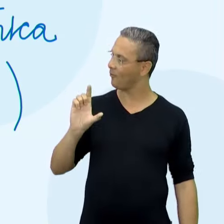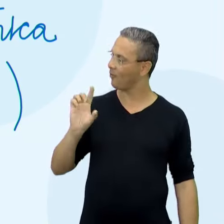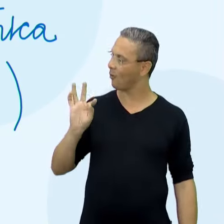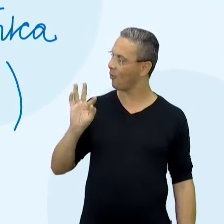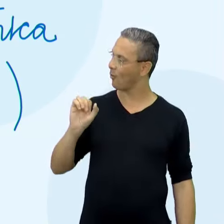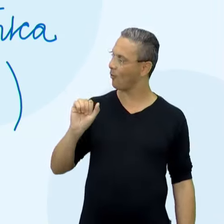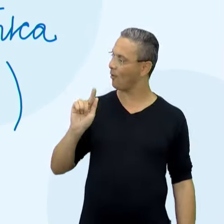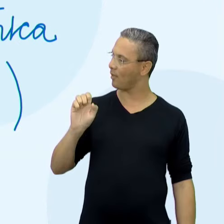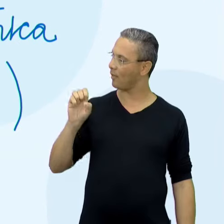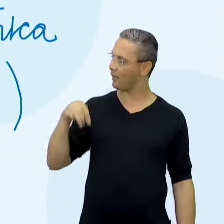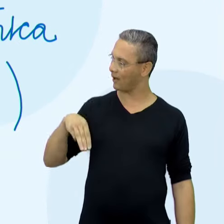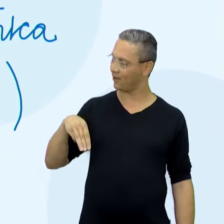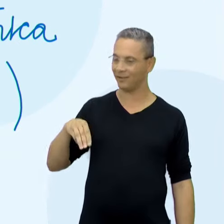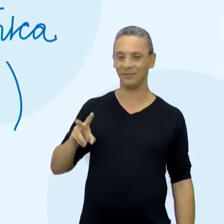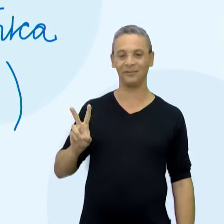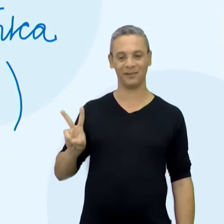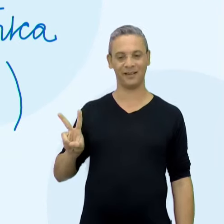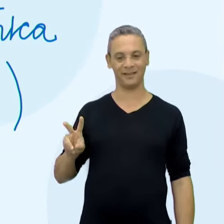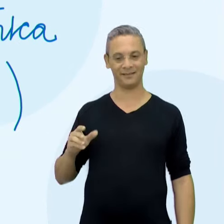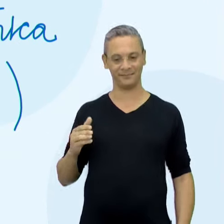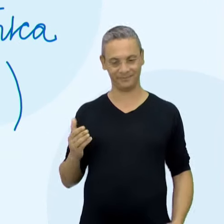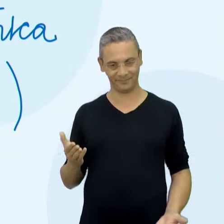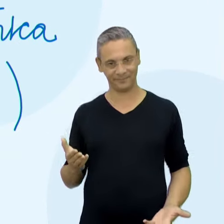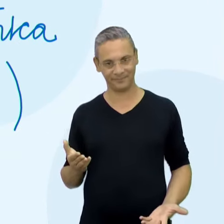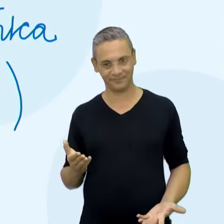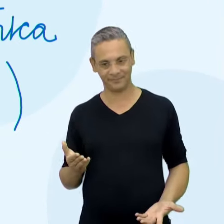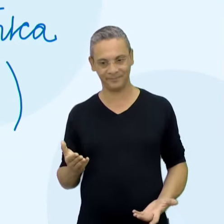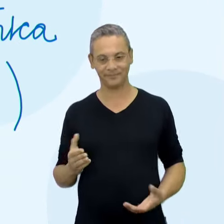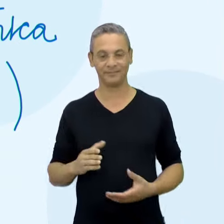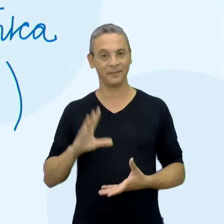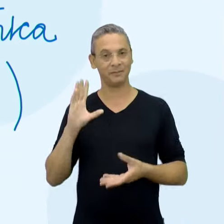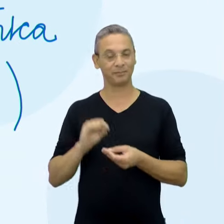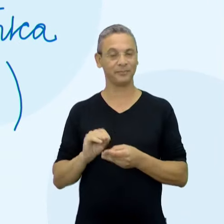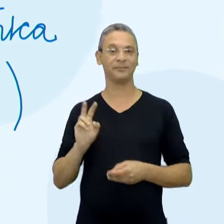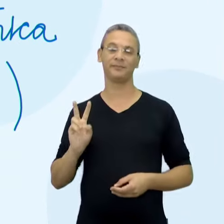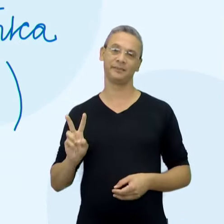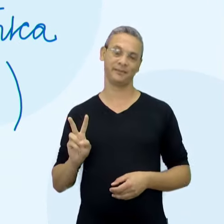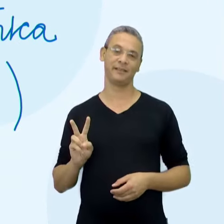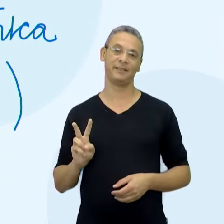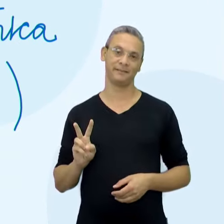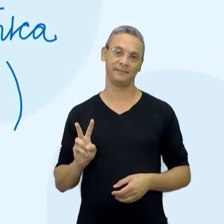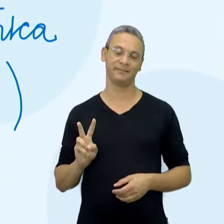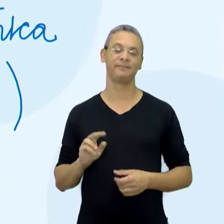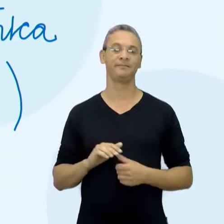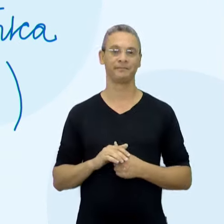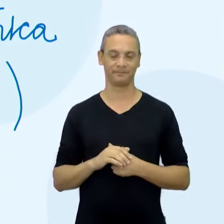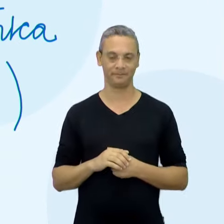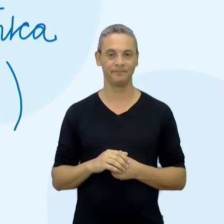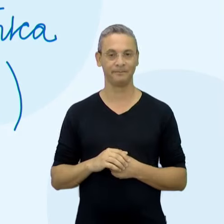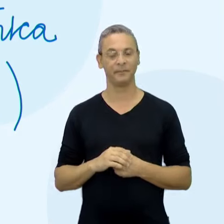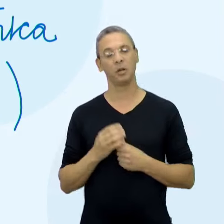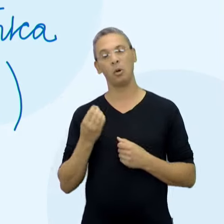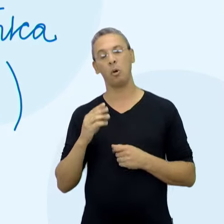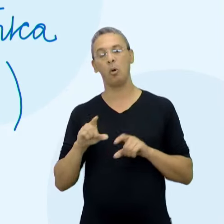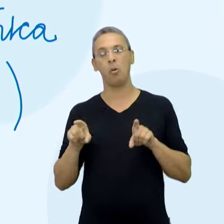voltagem, né? Esse nome não é muito bom, mas a gente pode assumi-lo. O nome melhor talvez